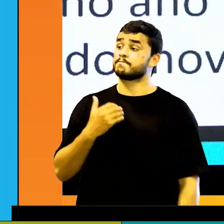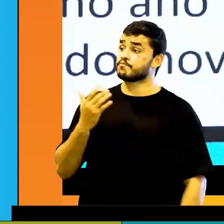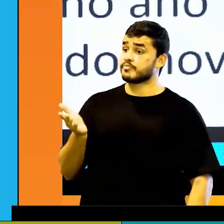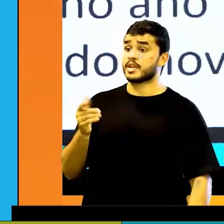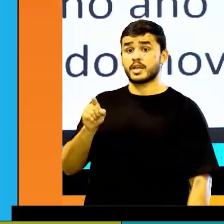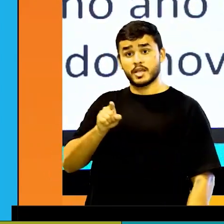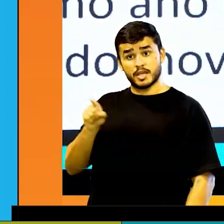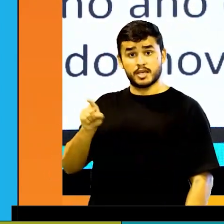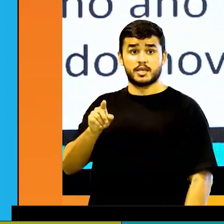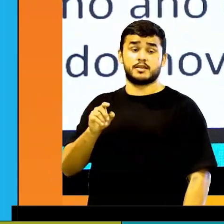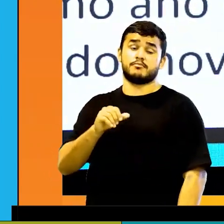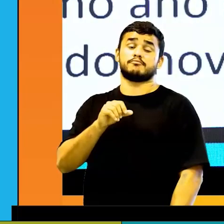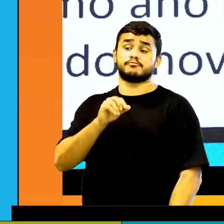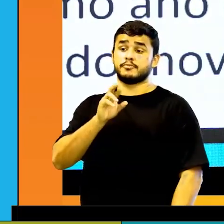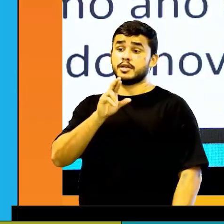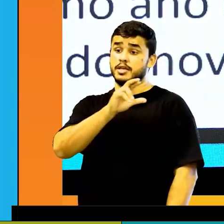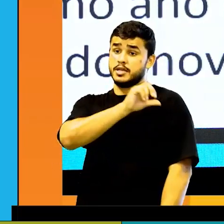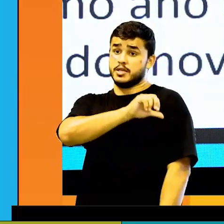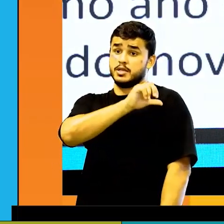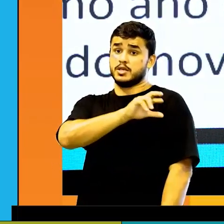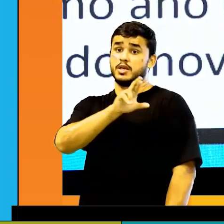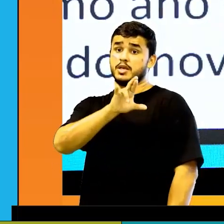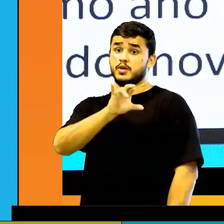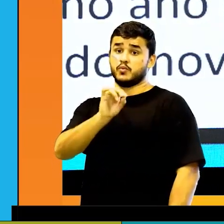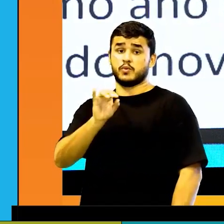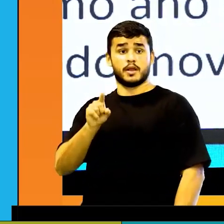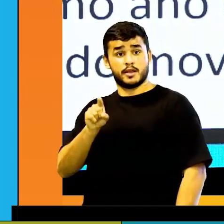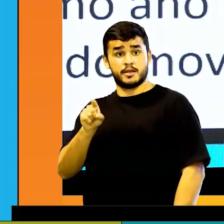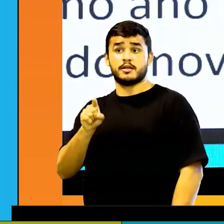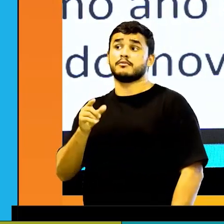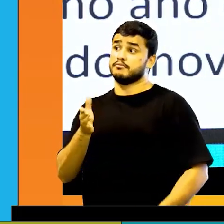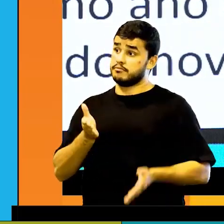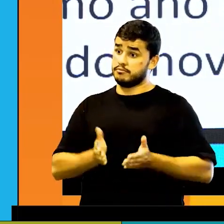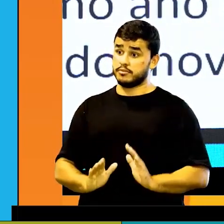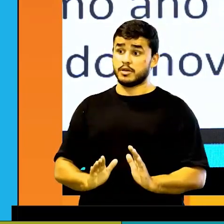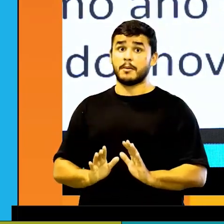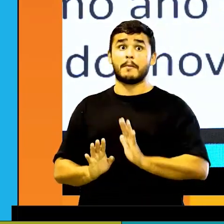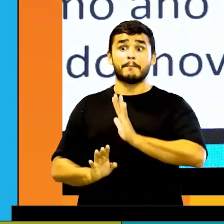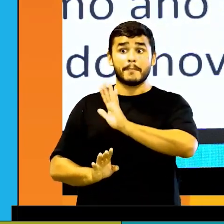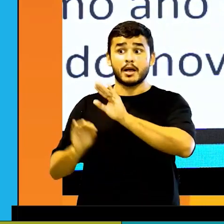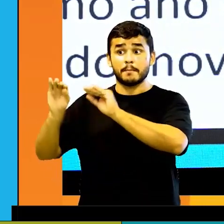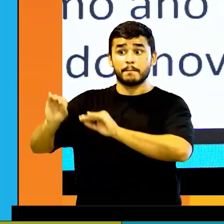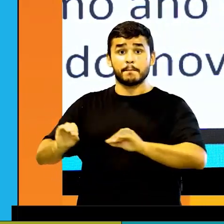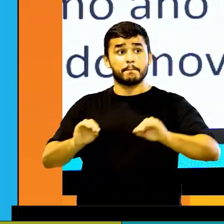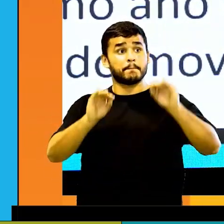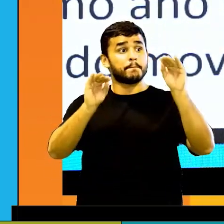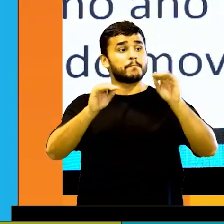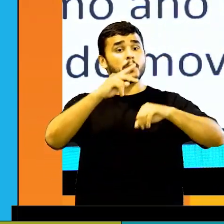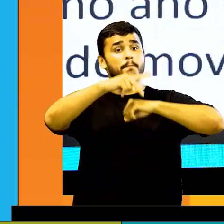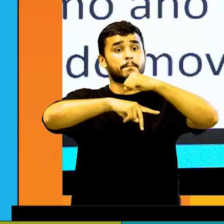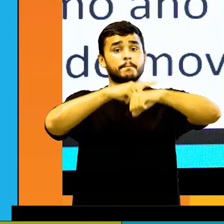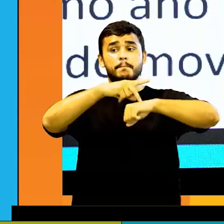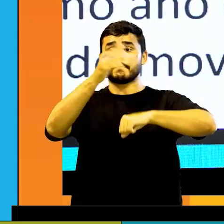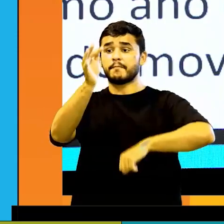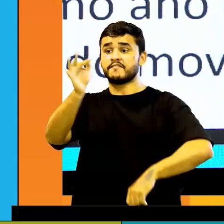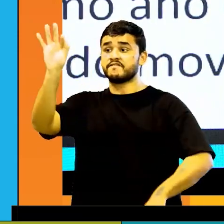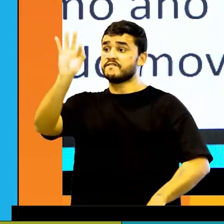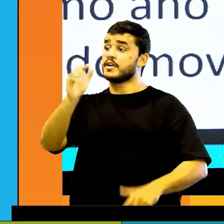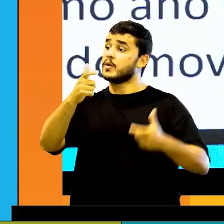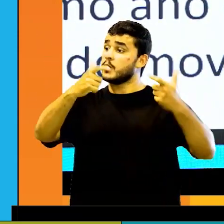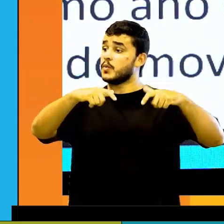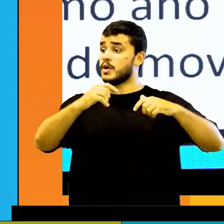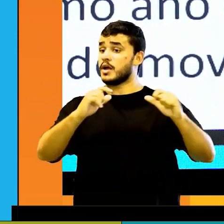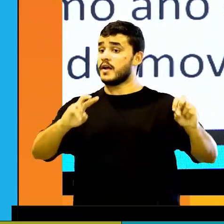ele começou a publicar esse poema, Suspiros Poéticos, em Paris. Olha que curiosidade, lá